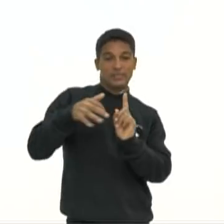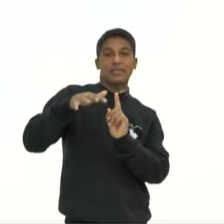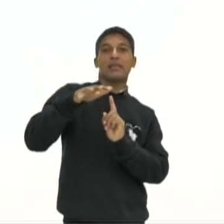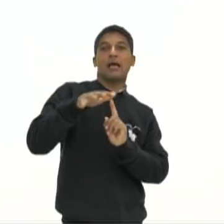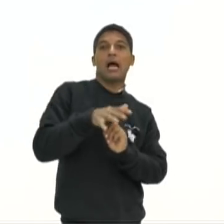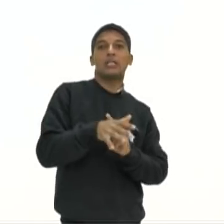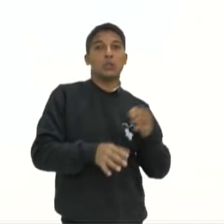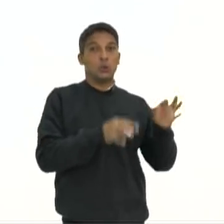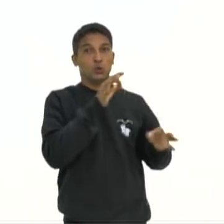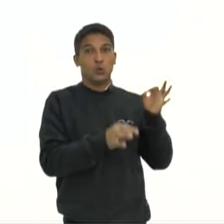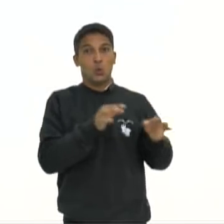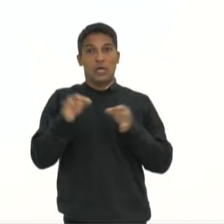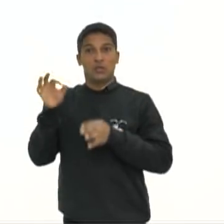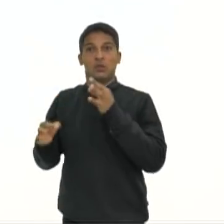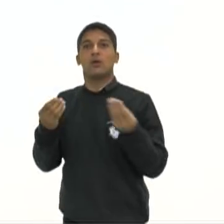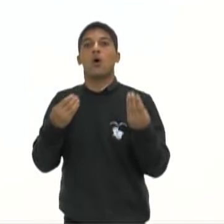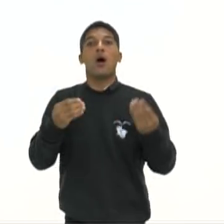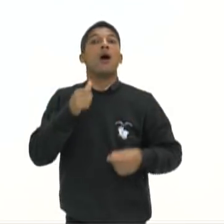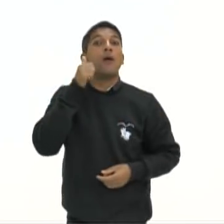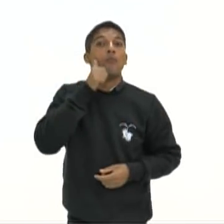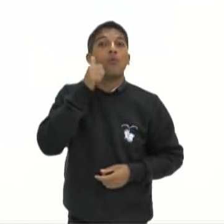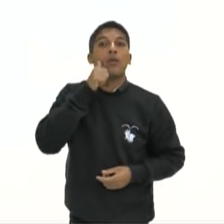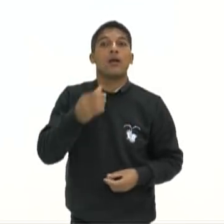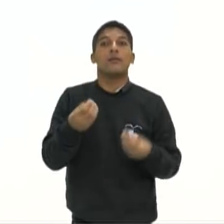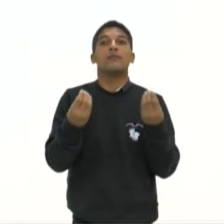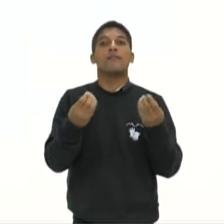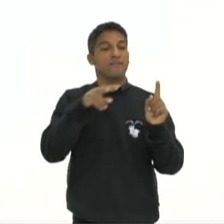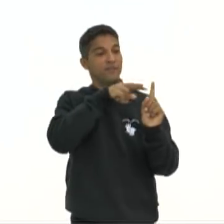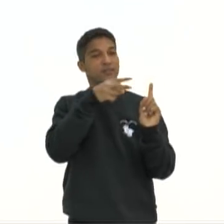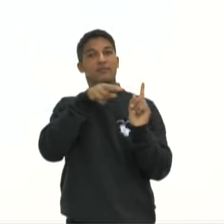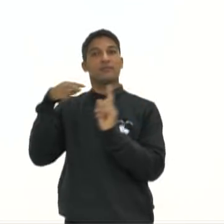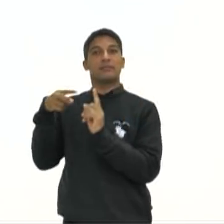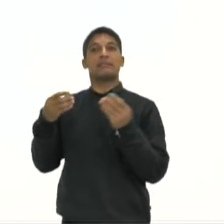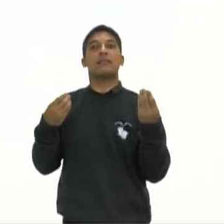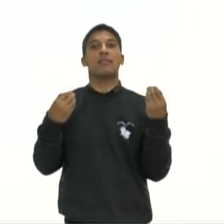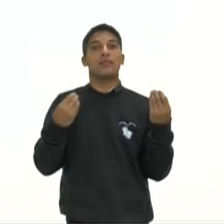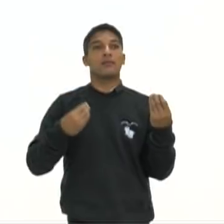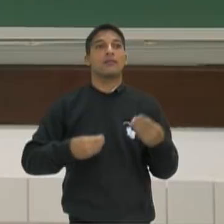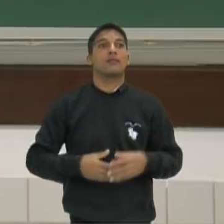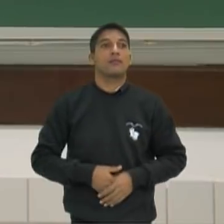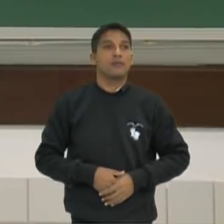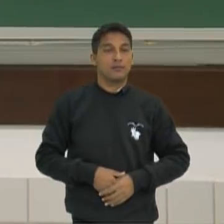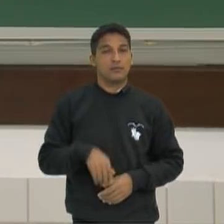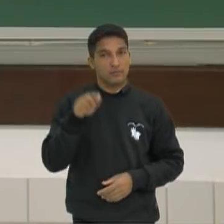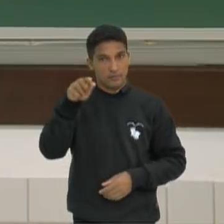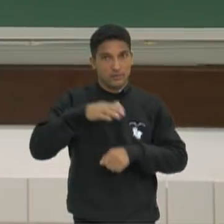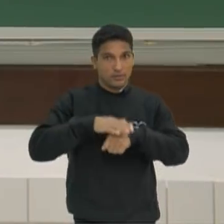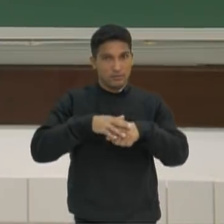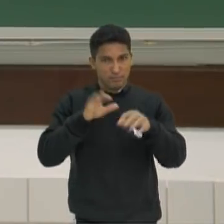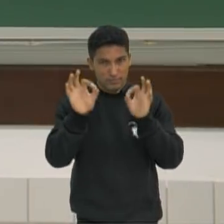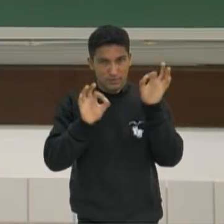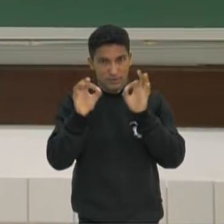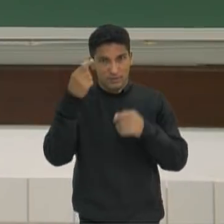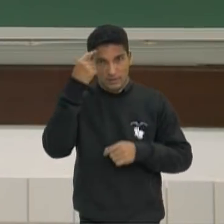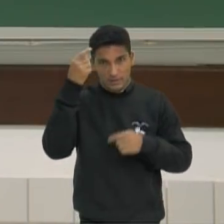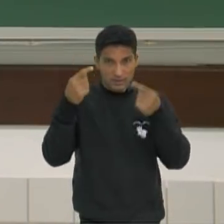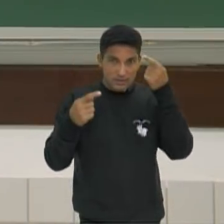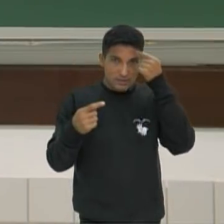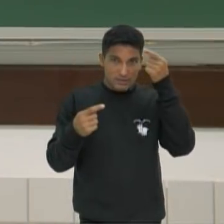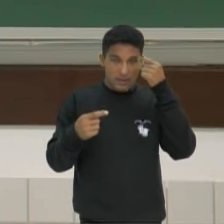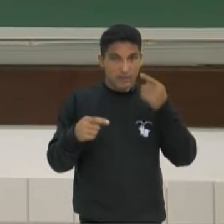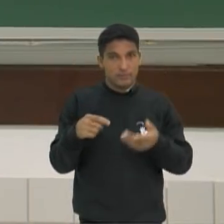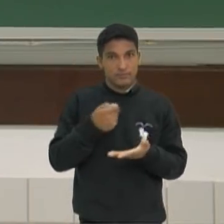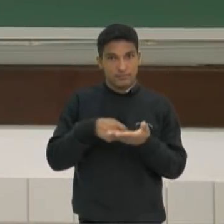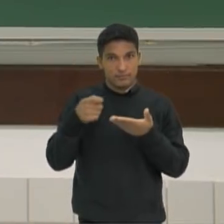essa questão discursiva, que então vocês têm uma liberdade para poderem organizar as ideias de você com relação a